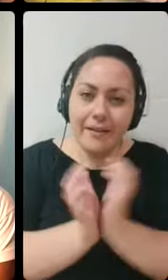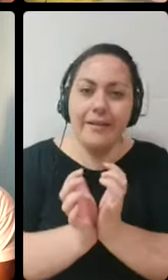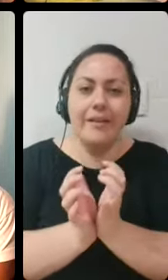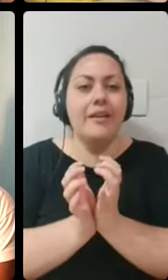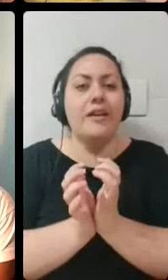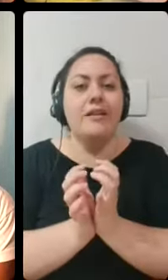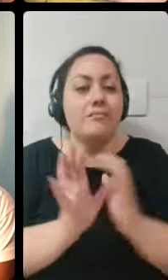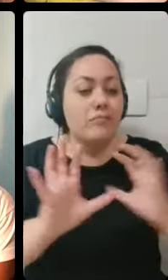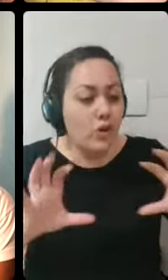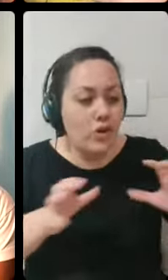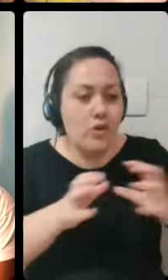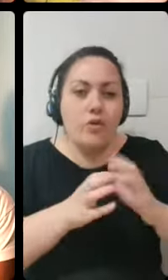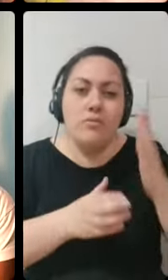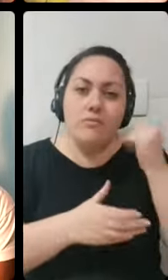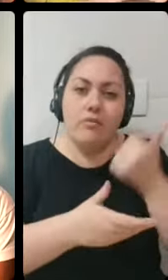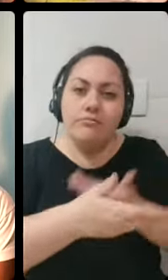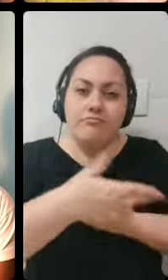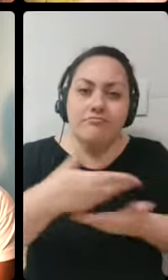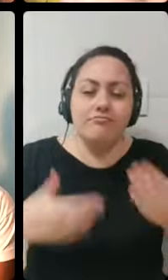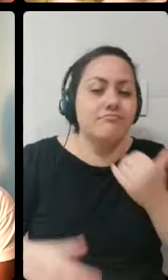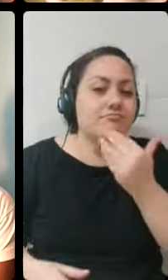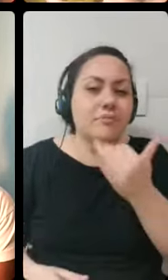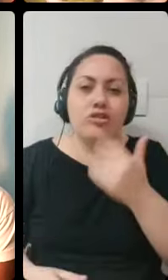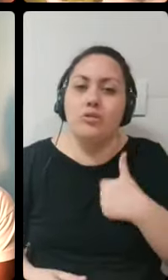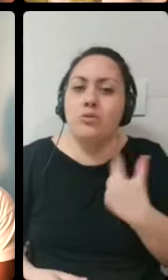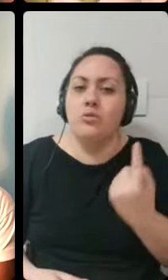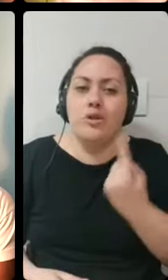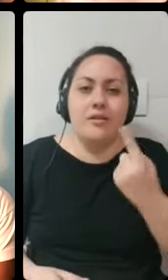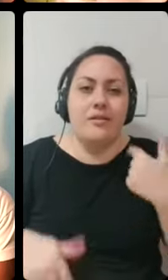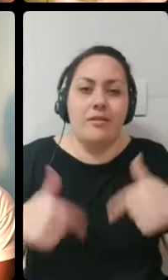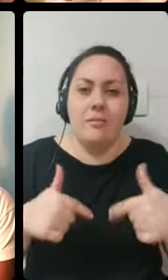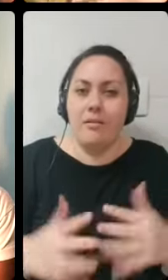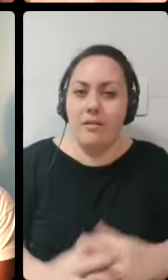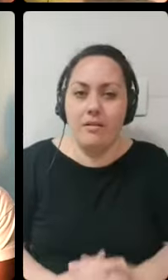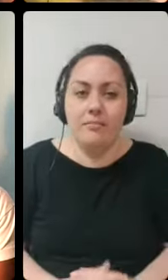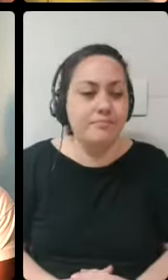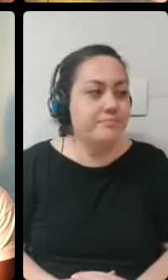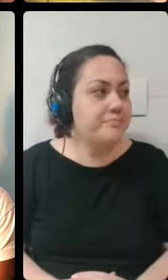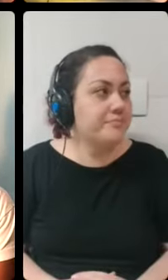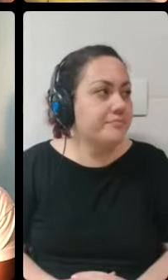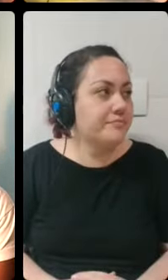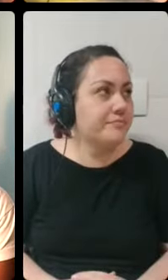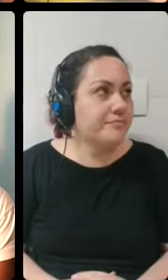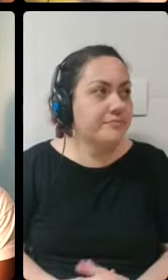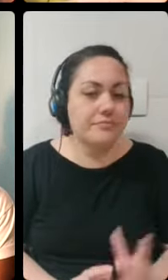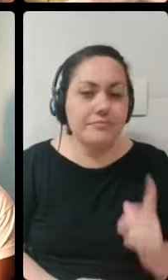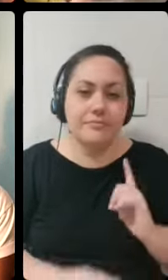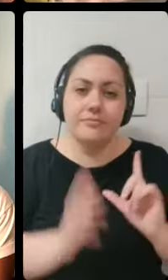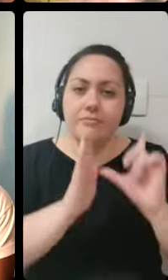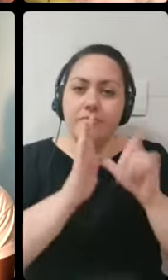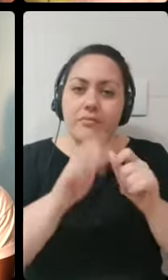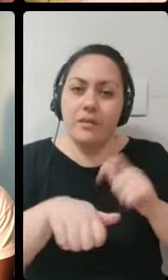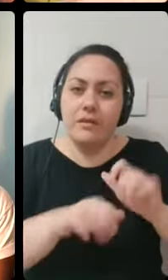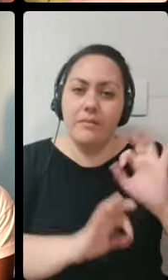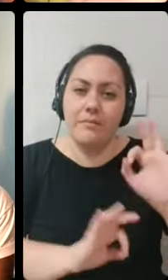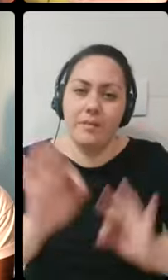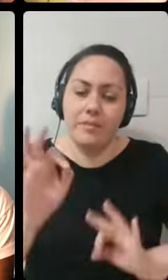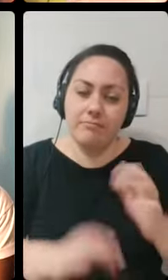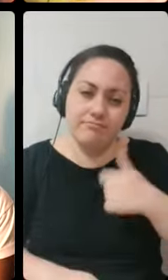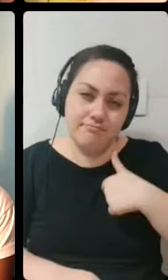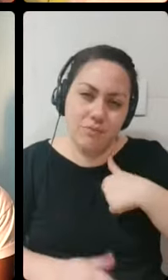só o teu perfil. E depois na preparação, um dos pontos que eu acredito assim